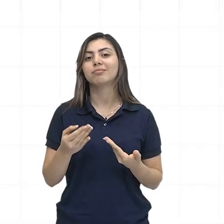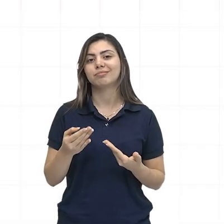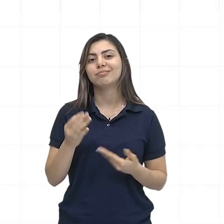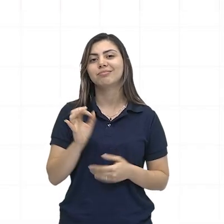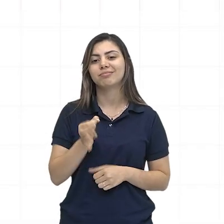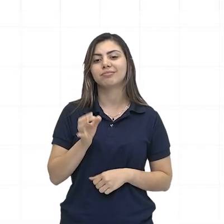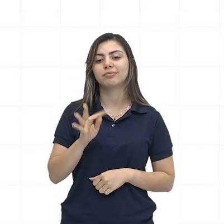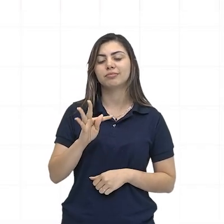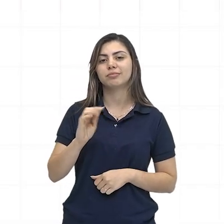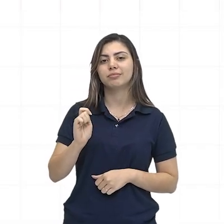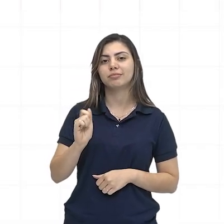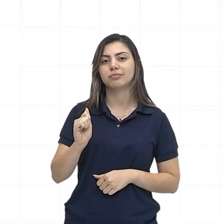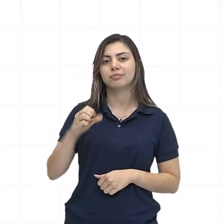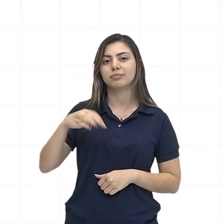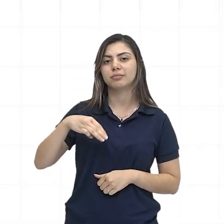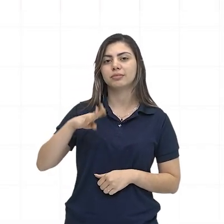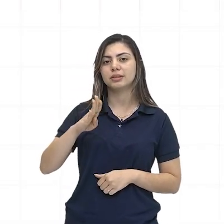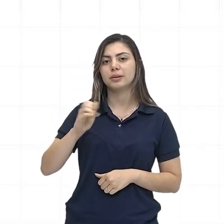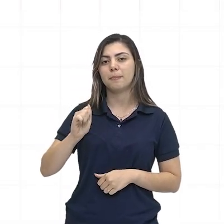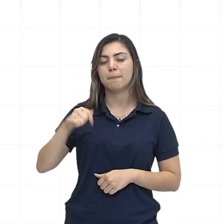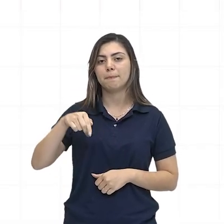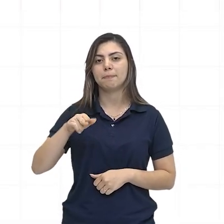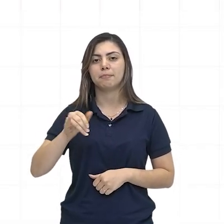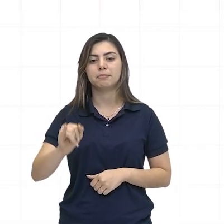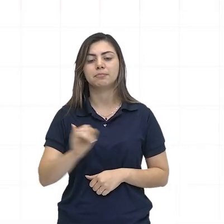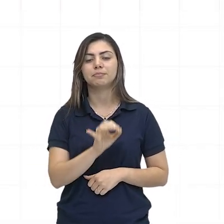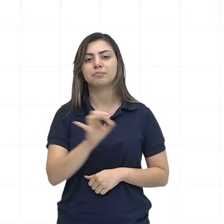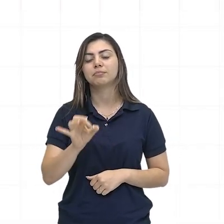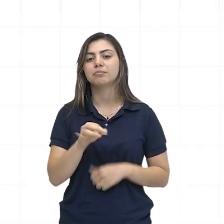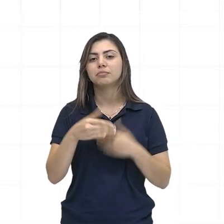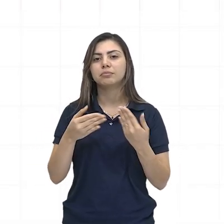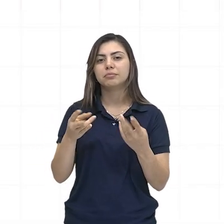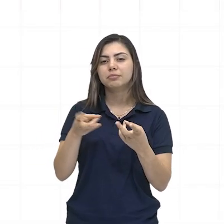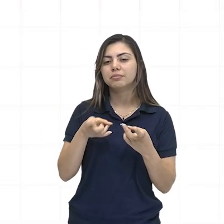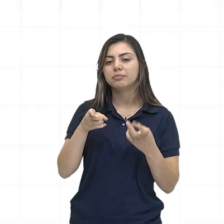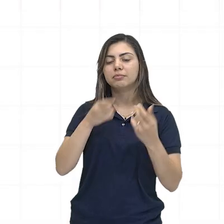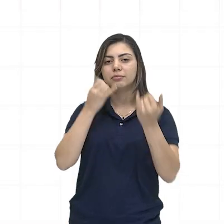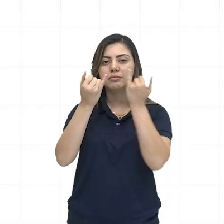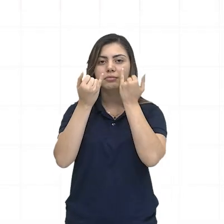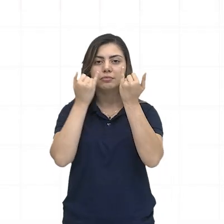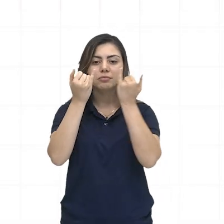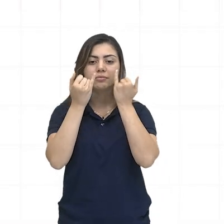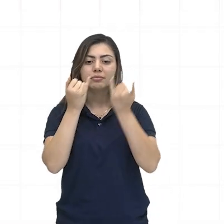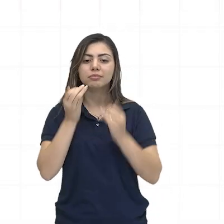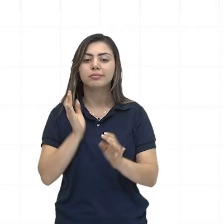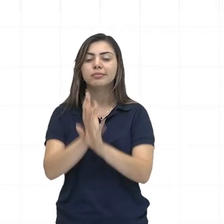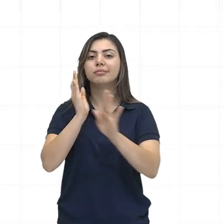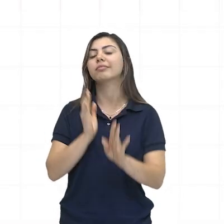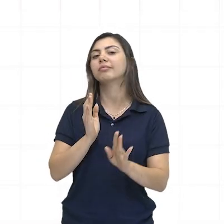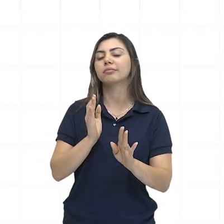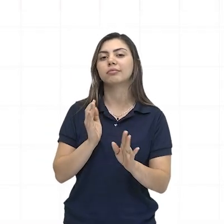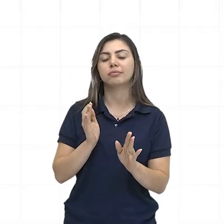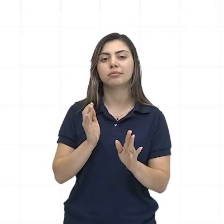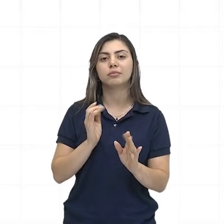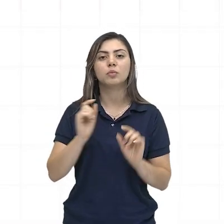O tambaqui. Ou seja, com base nessas informações, né, você pode determinar aqui